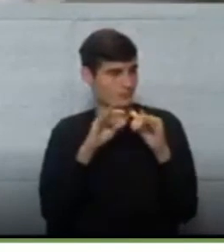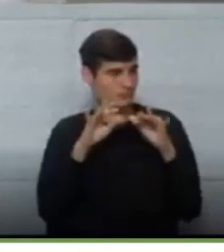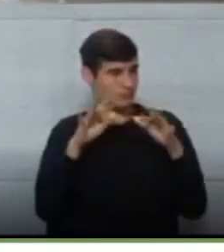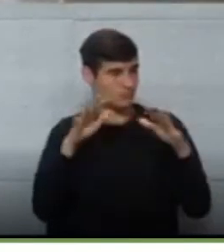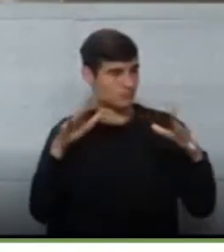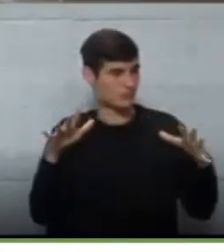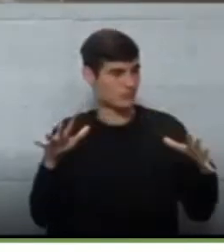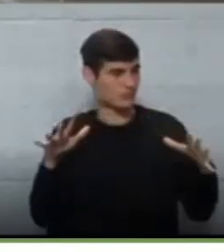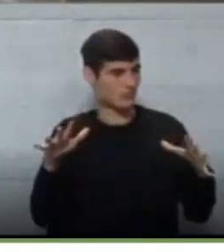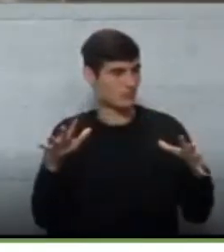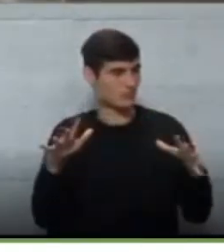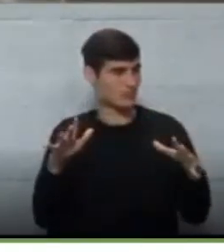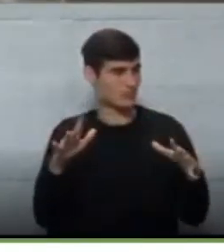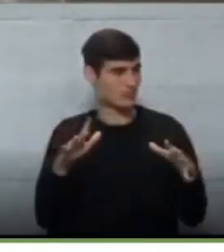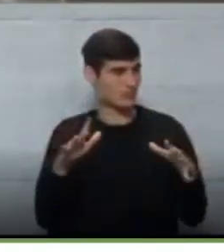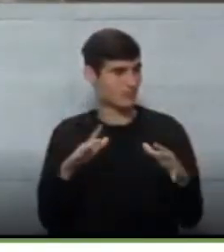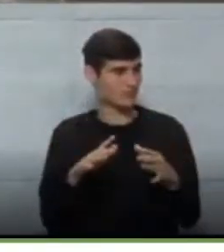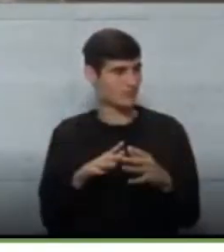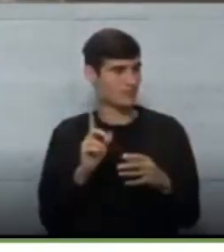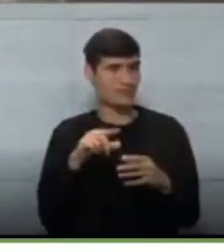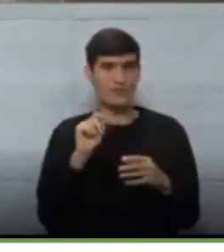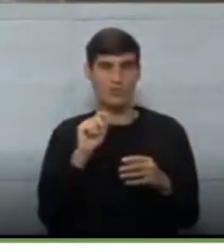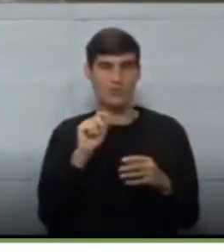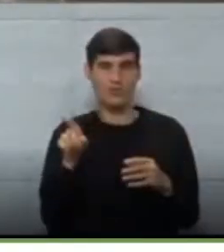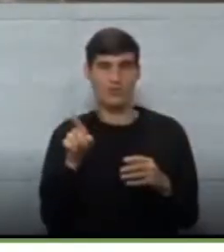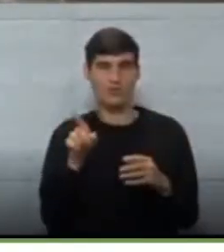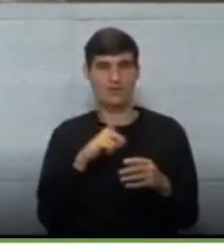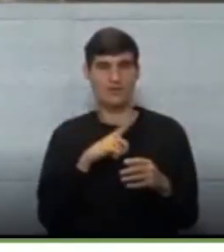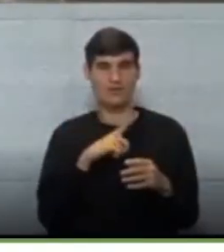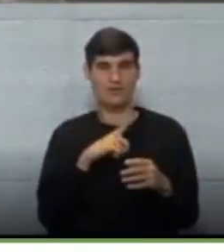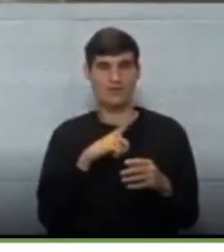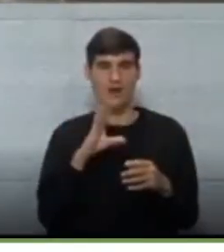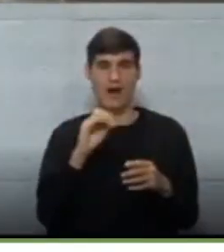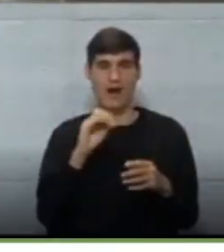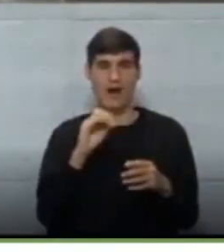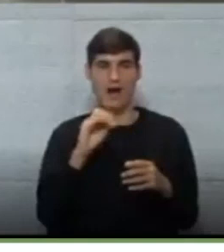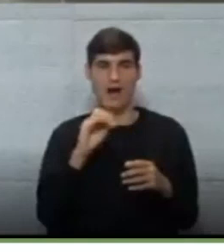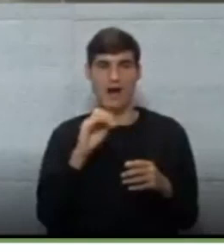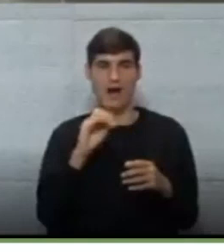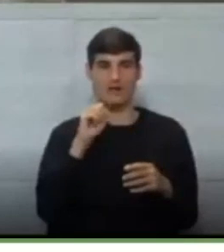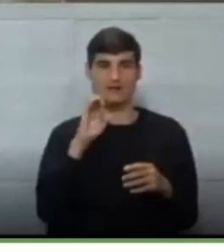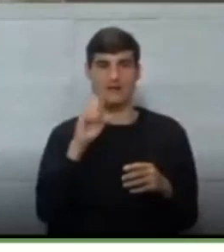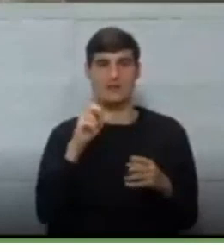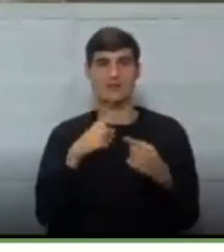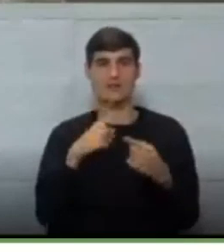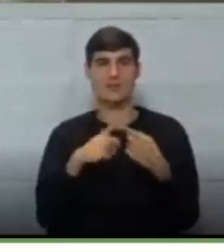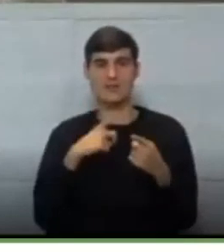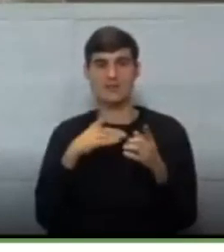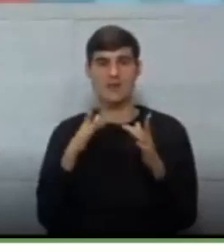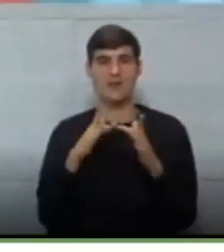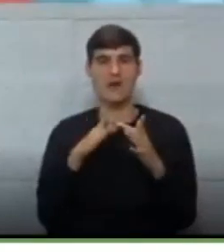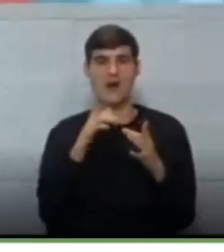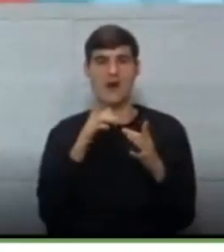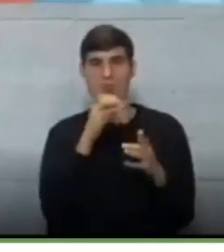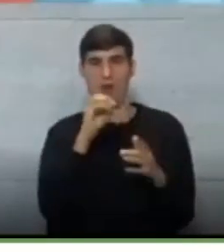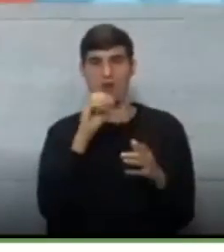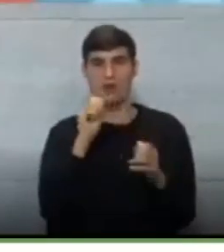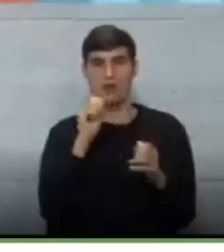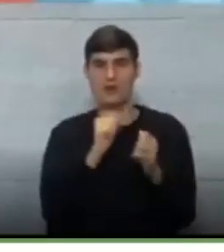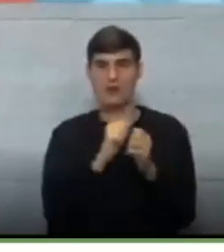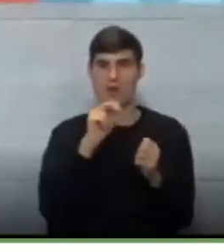espontânea. Olha lá, a quantidade de bolhas que é liberada em contato com a água oxigenada. Então,